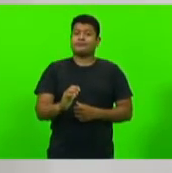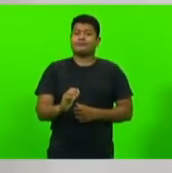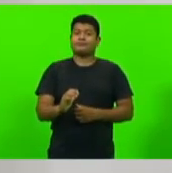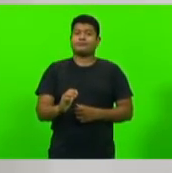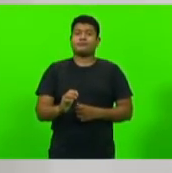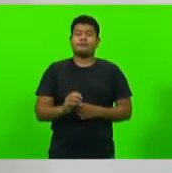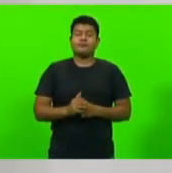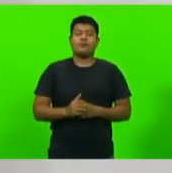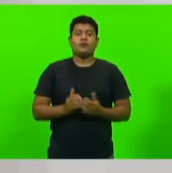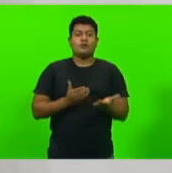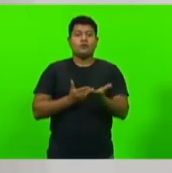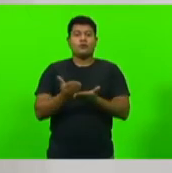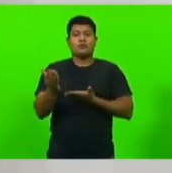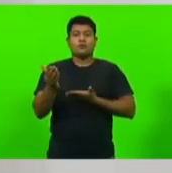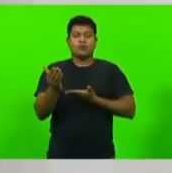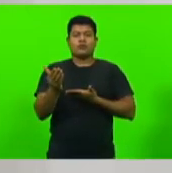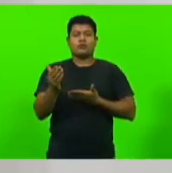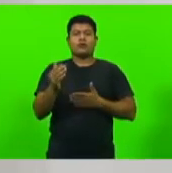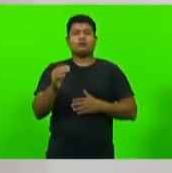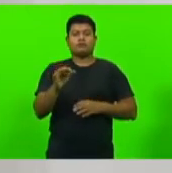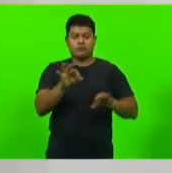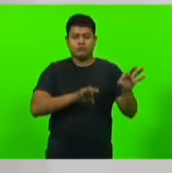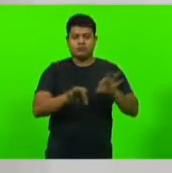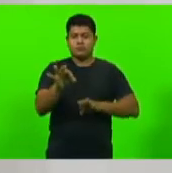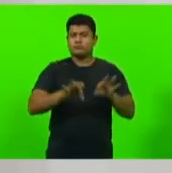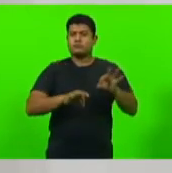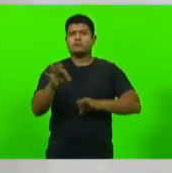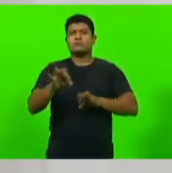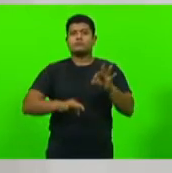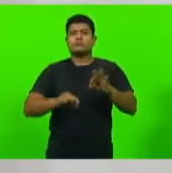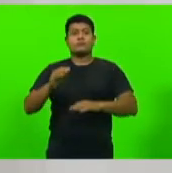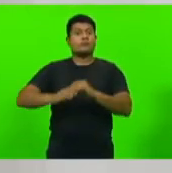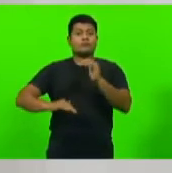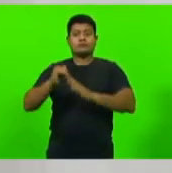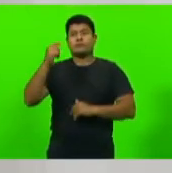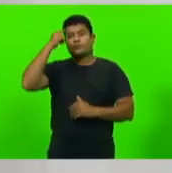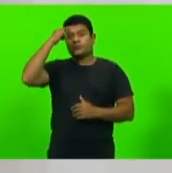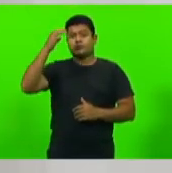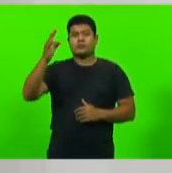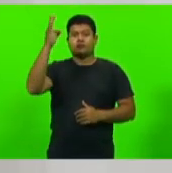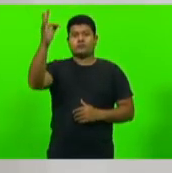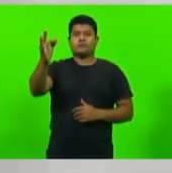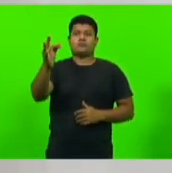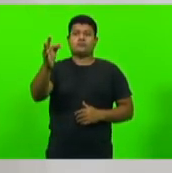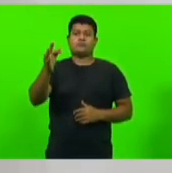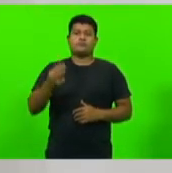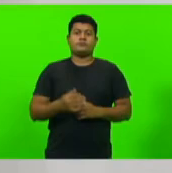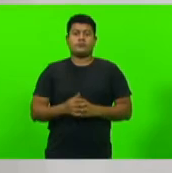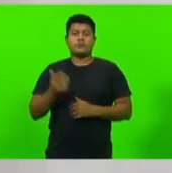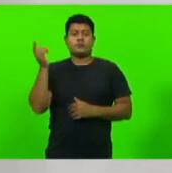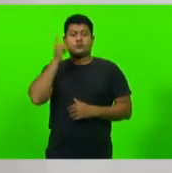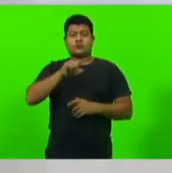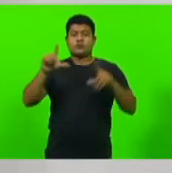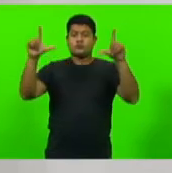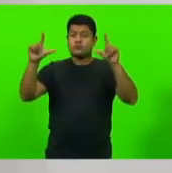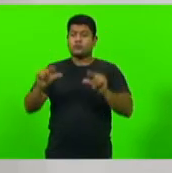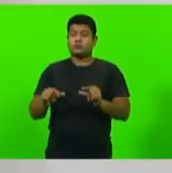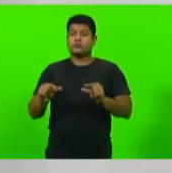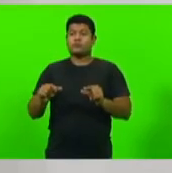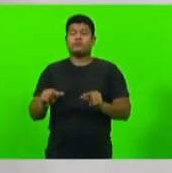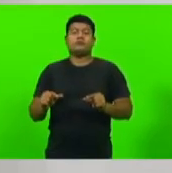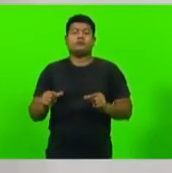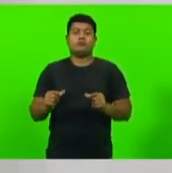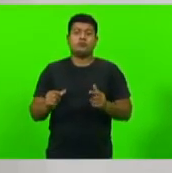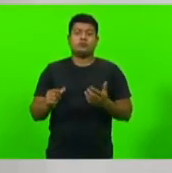começar a planejar ações estruturantes com visão de longo prazo para a gente minimizar, de fato, os efeitos